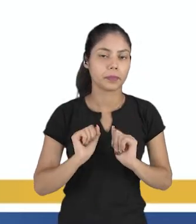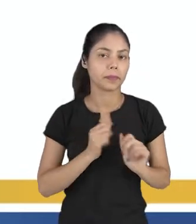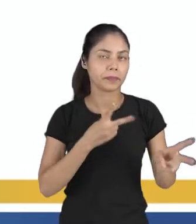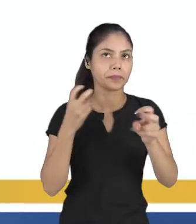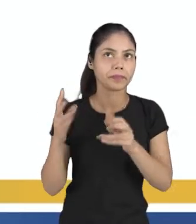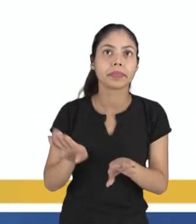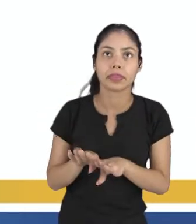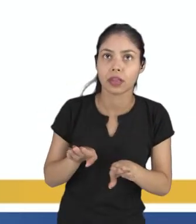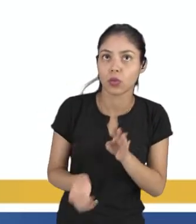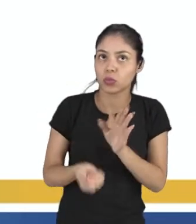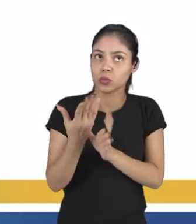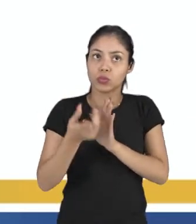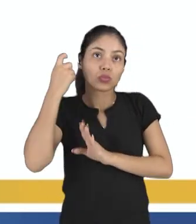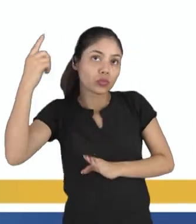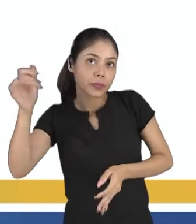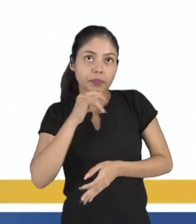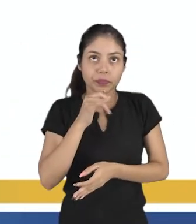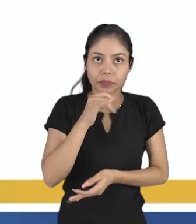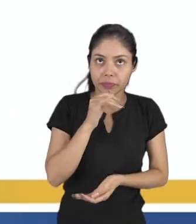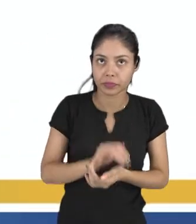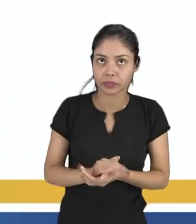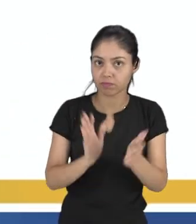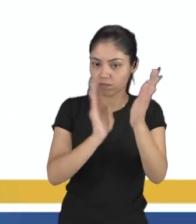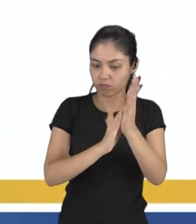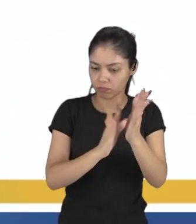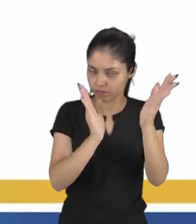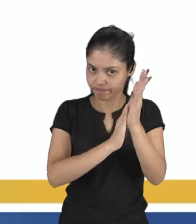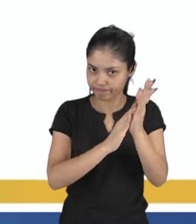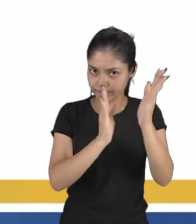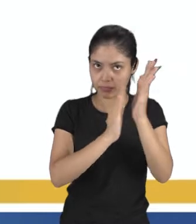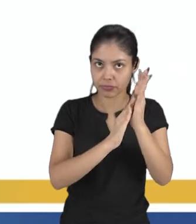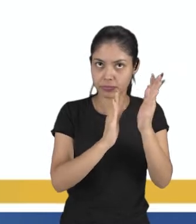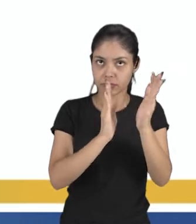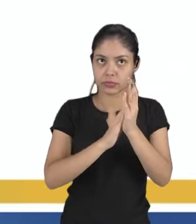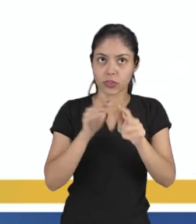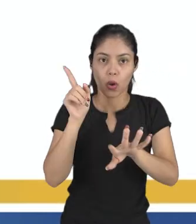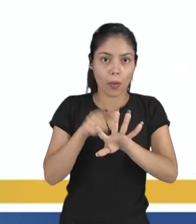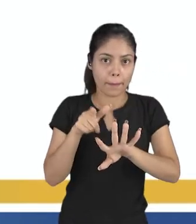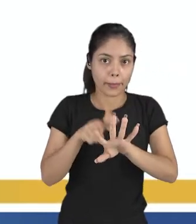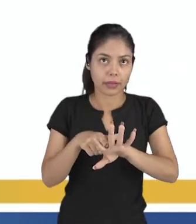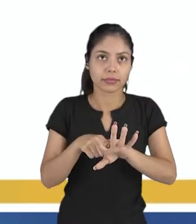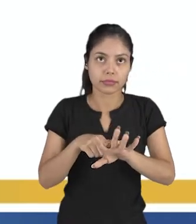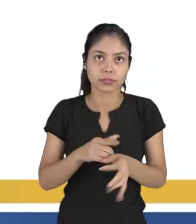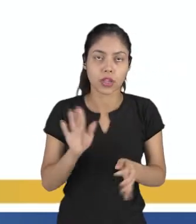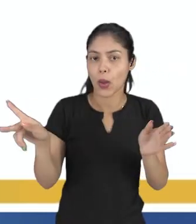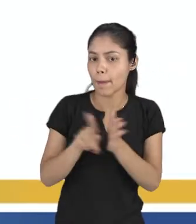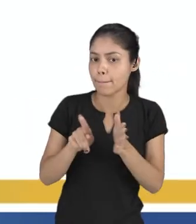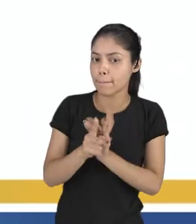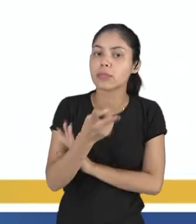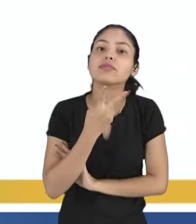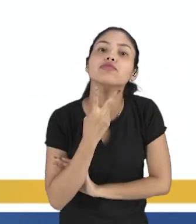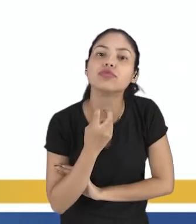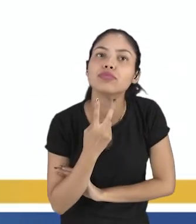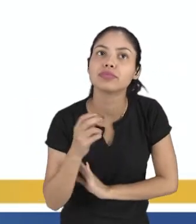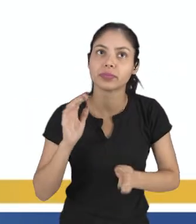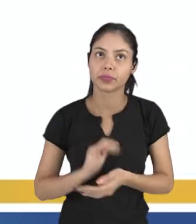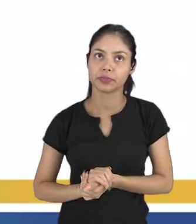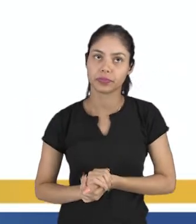produzir sons, por exemplo, batendo as palmas das mãos, os pés no chão e com sua própria voz.